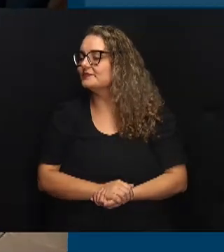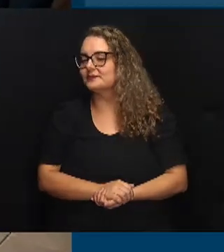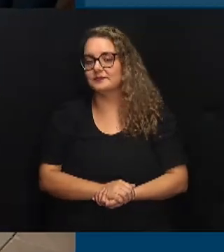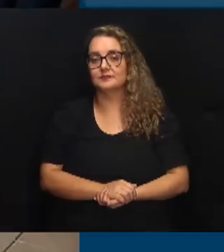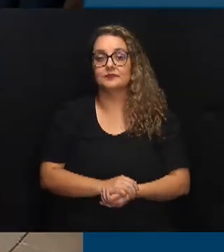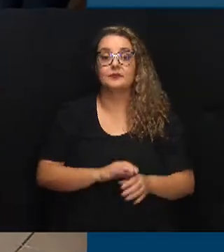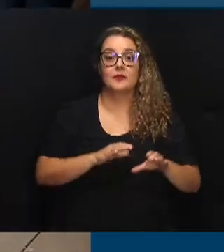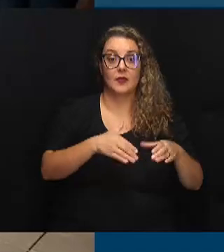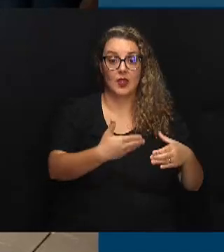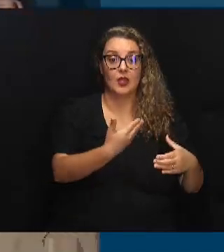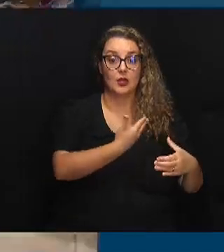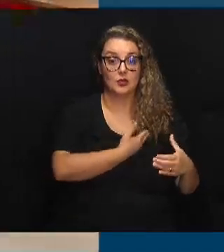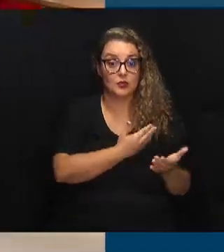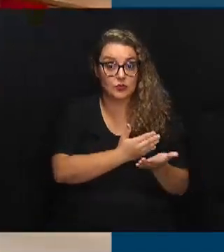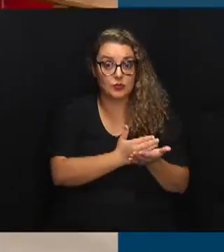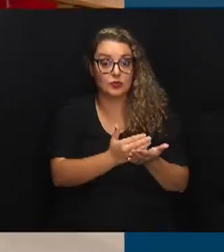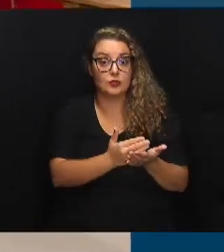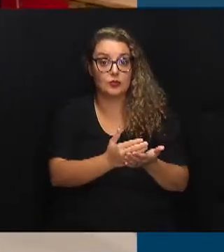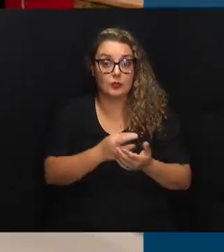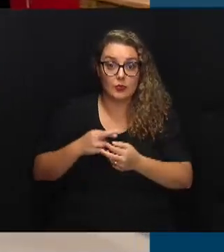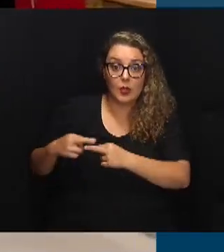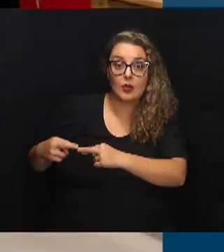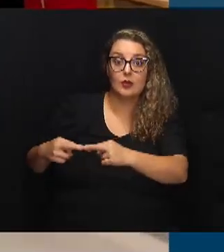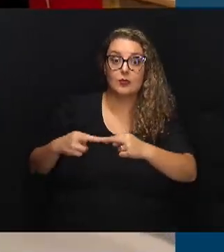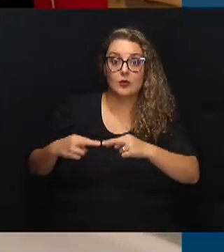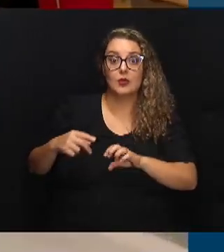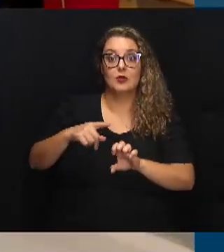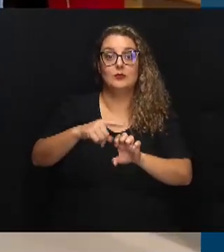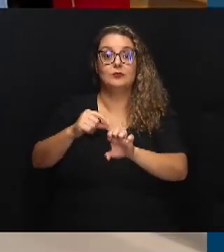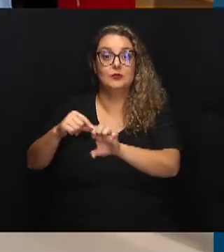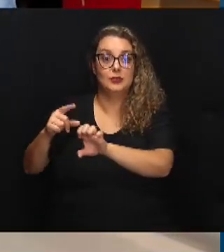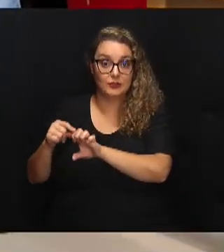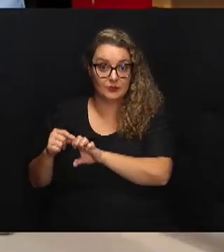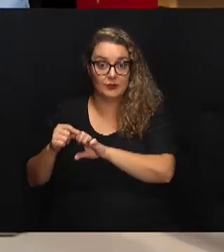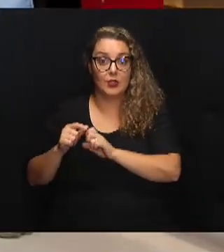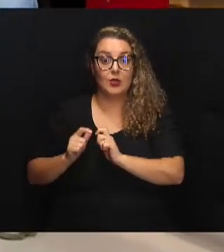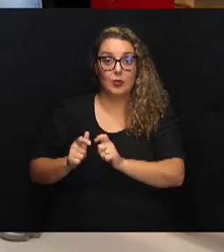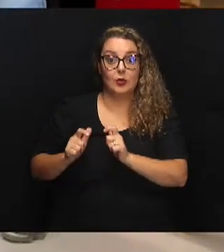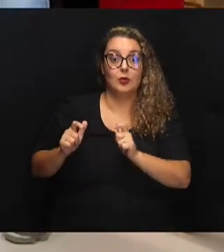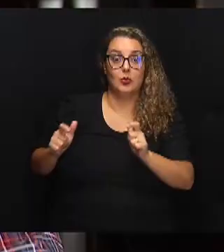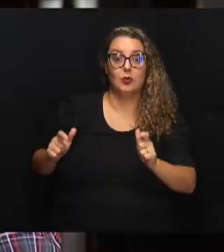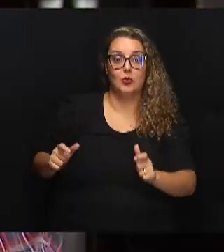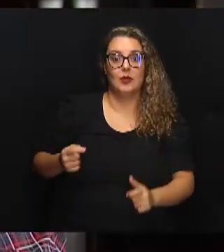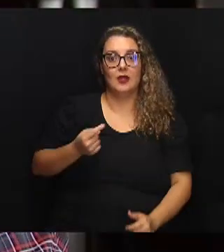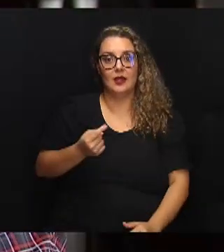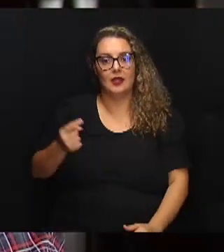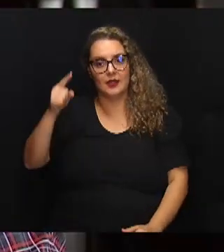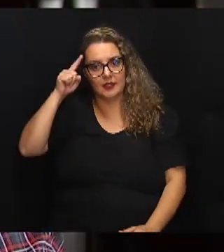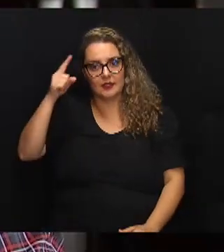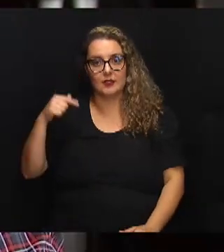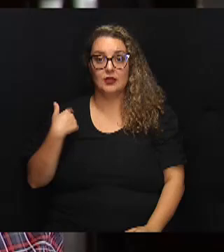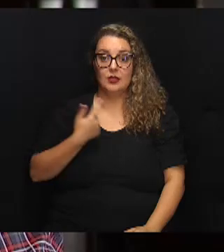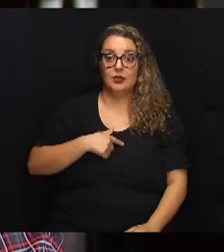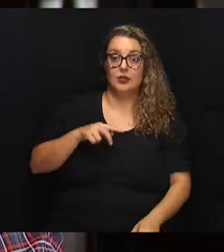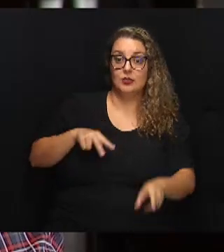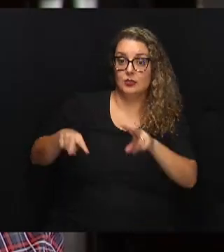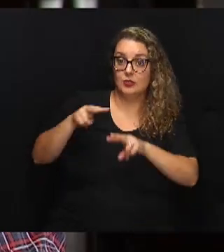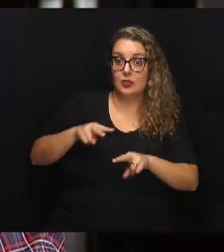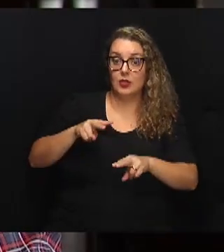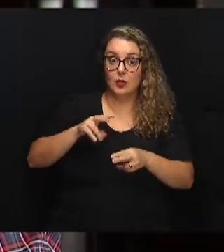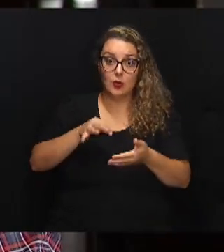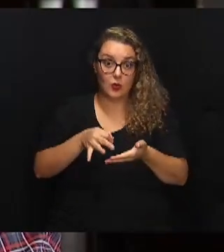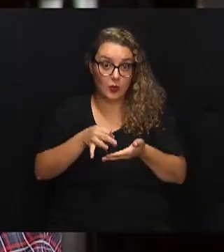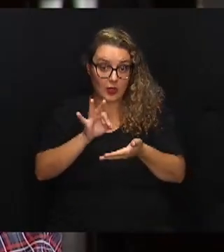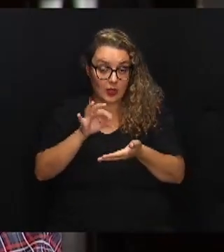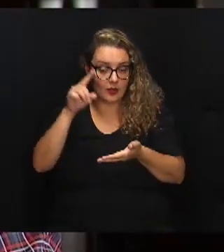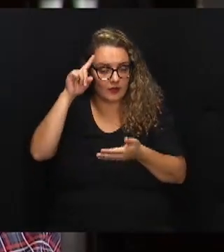De um grupo de amigos no início para uma rede de empreendedores que cresce a cada dia. Nossa visão é que o café, no